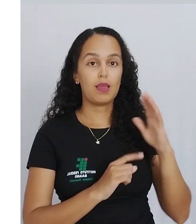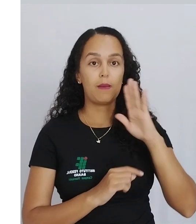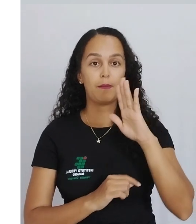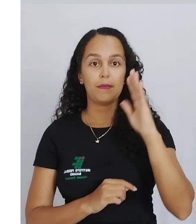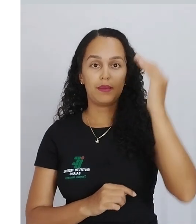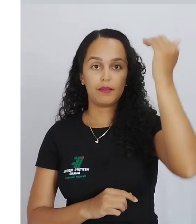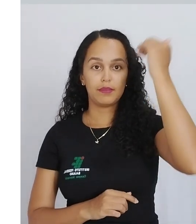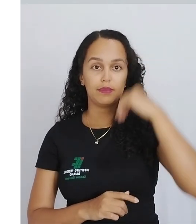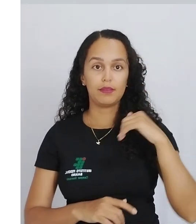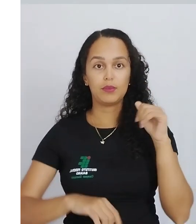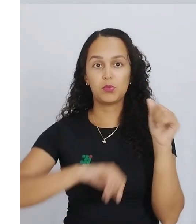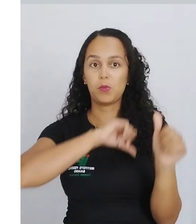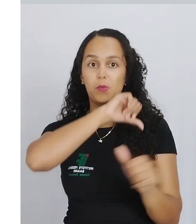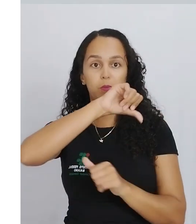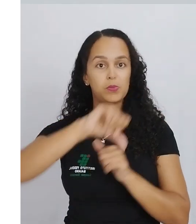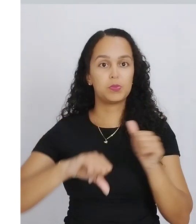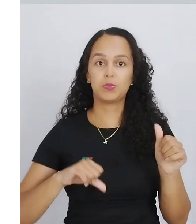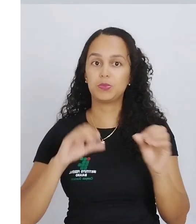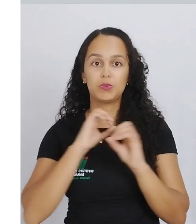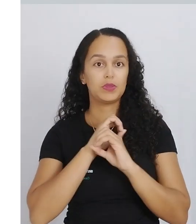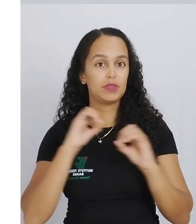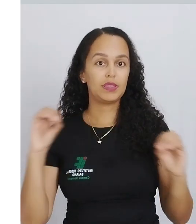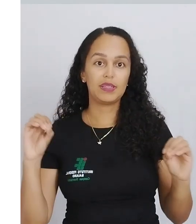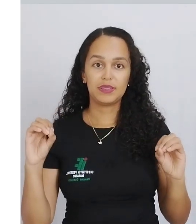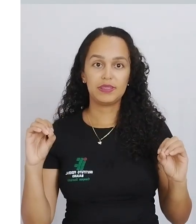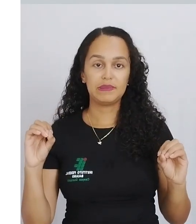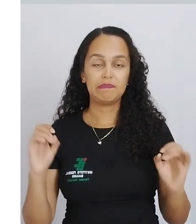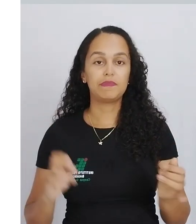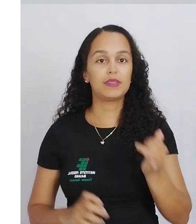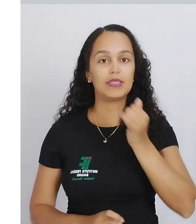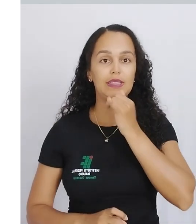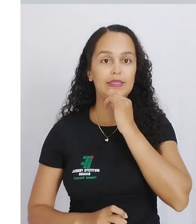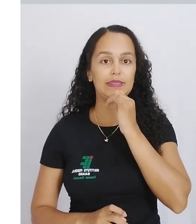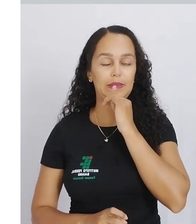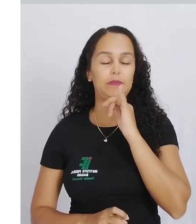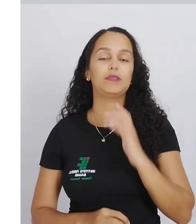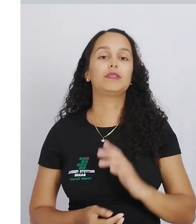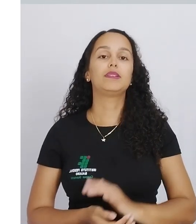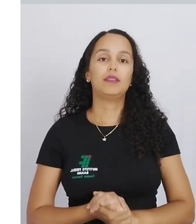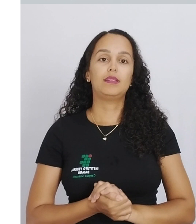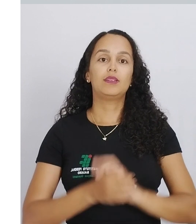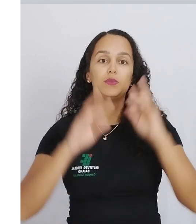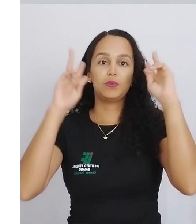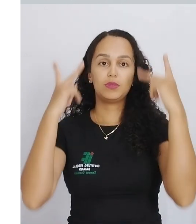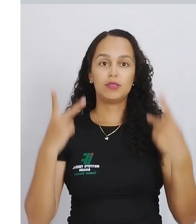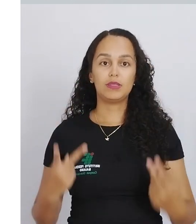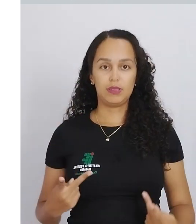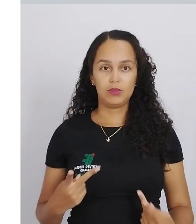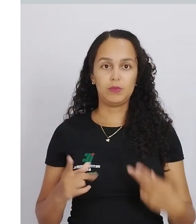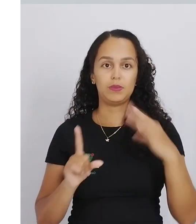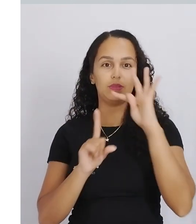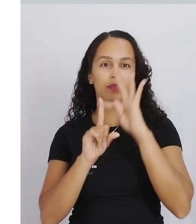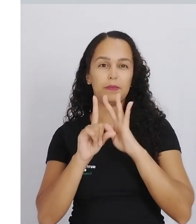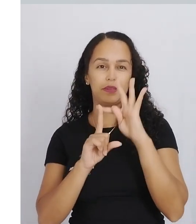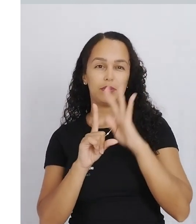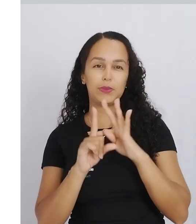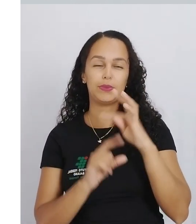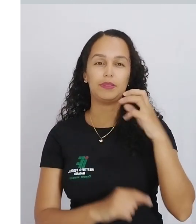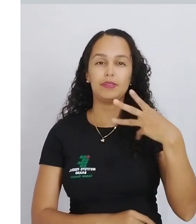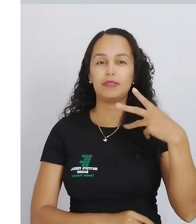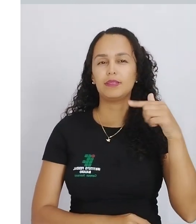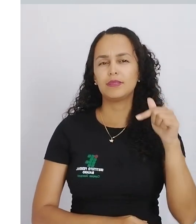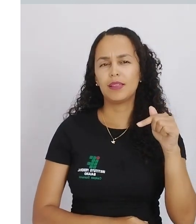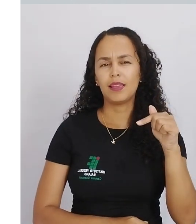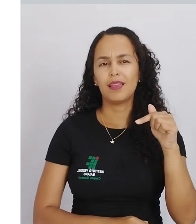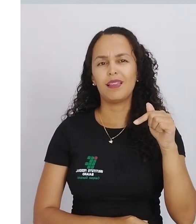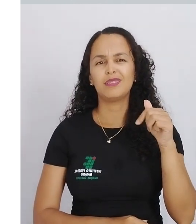normalidade do que acontece dentro da gente. Por exemplo, a gente normalmente, né, tem a temperatura em torno de 37, 37,5,